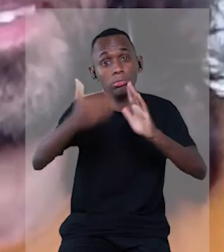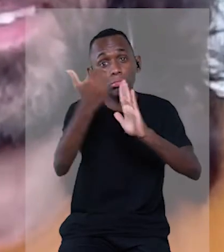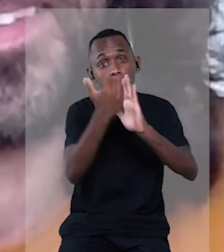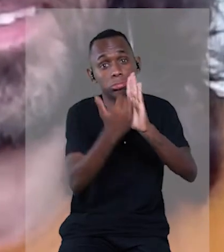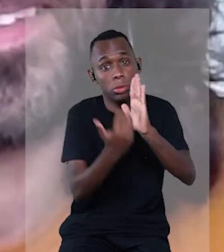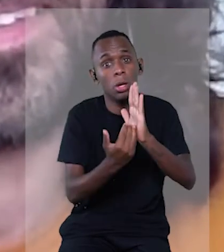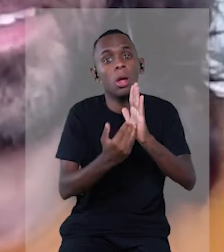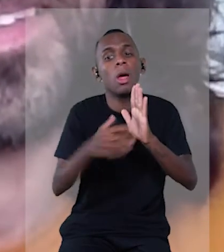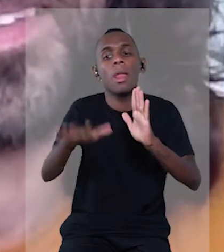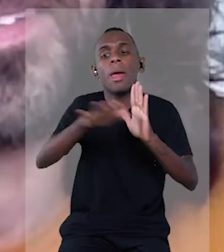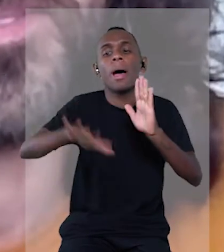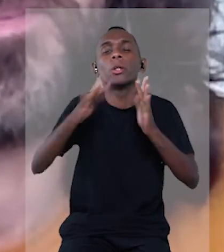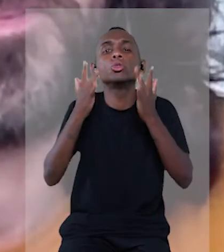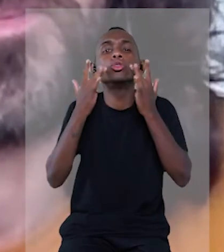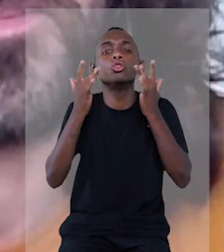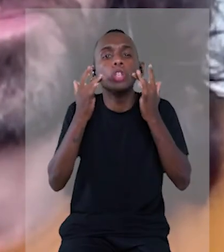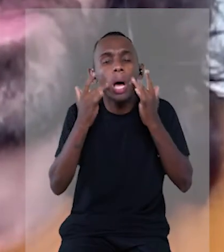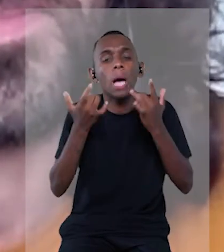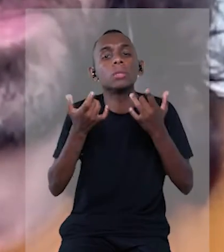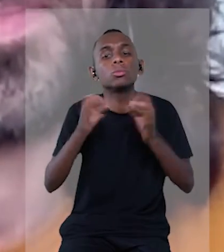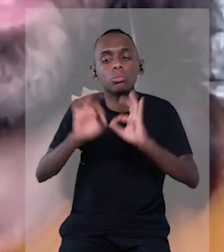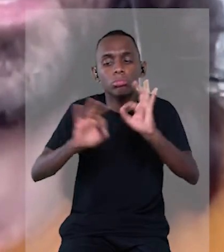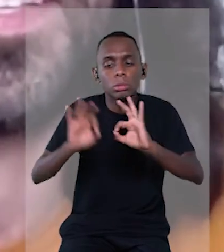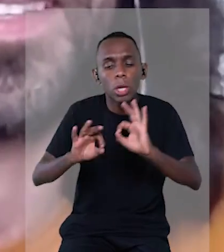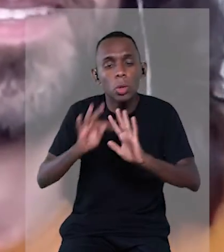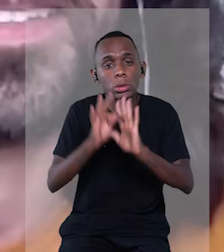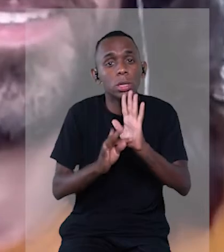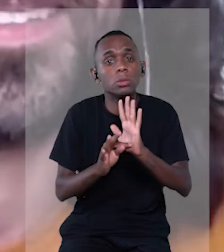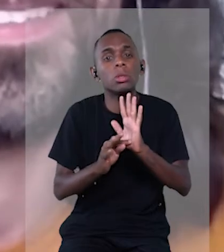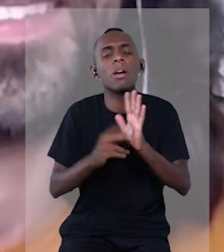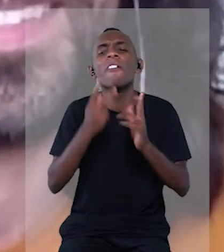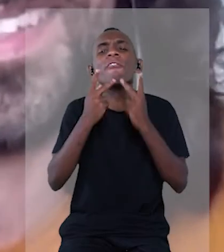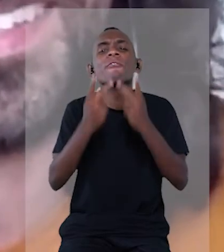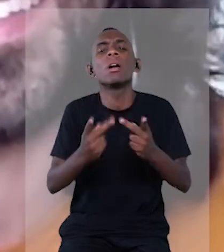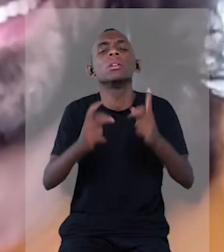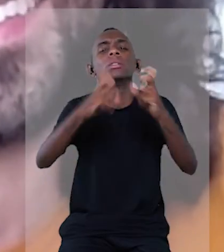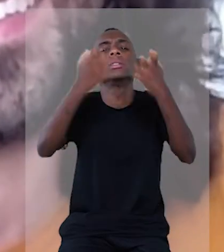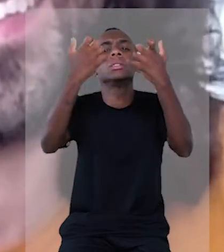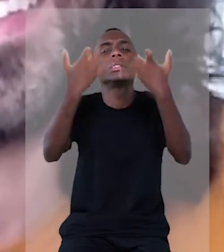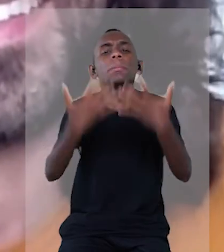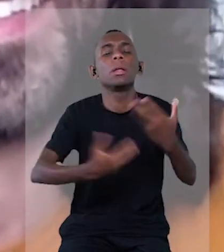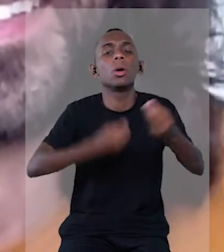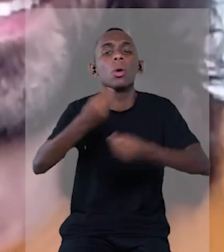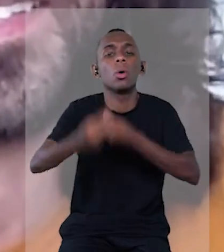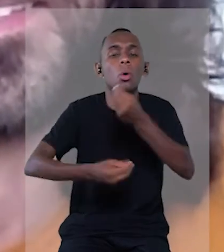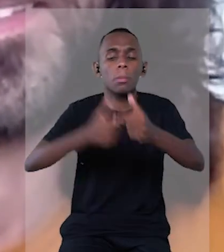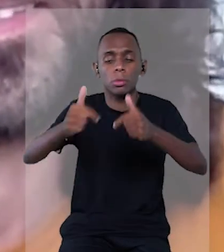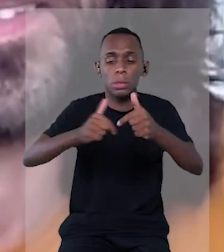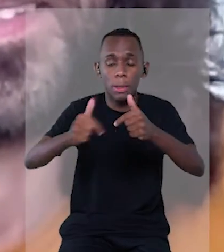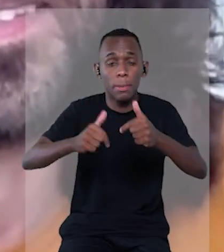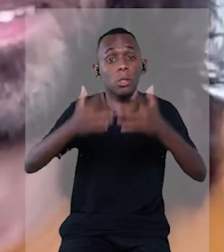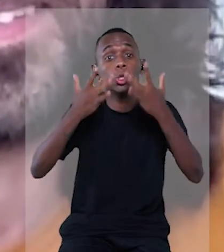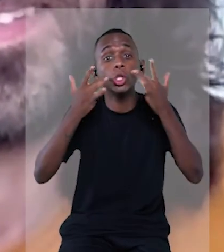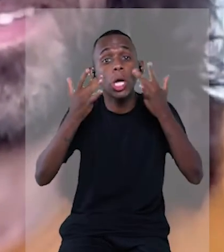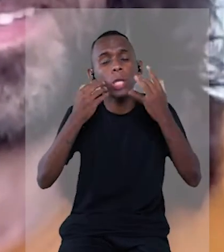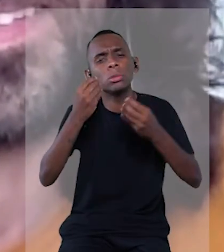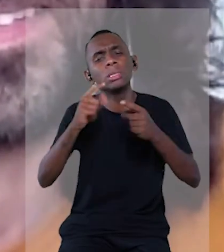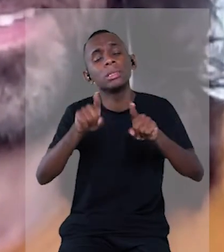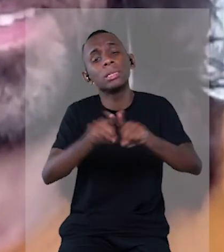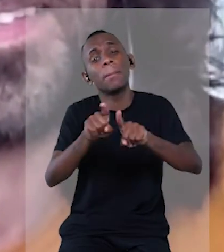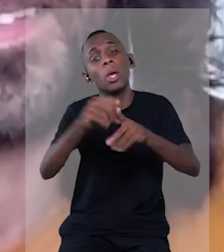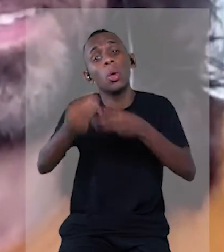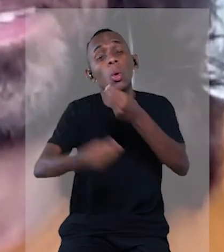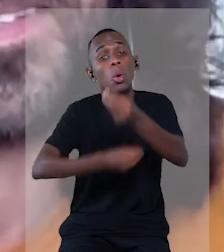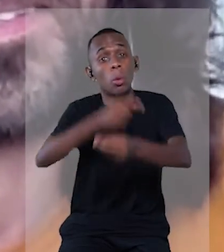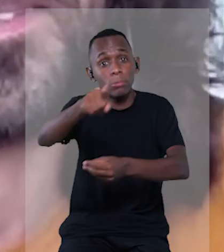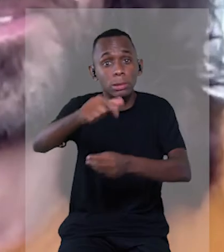roteirista para teatro, dramaturgo, né? Sim. Fala um pouquinho do seu trabalho com dramaturgia